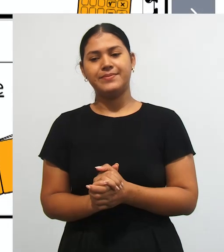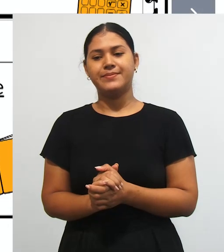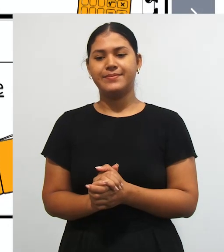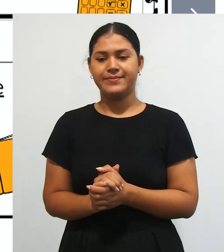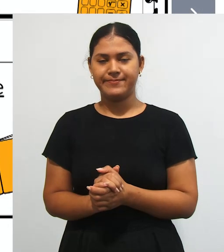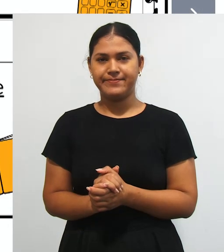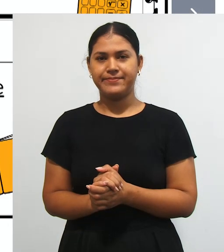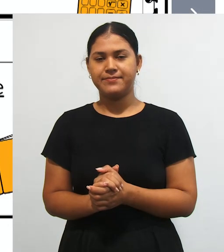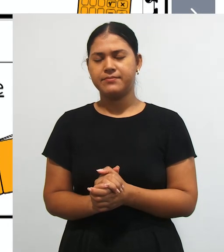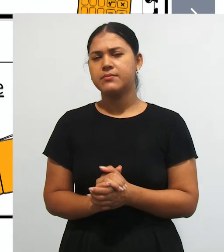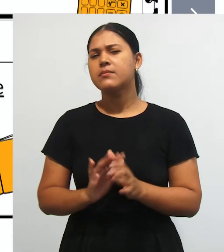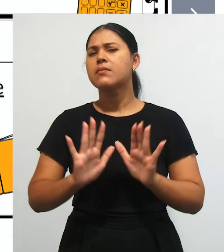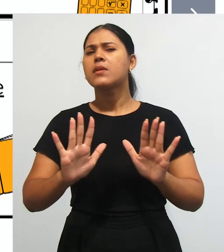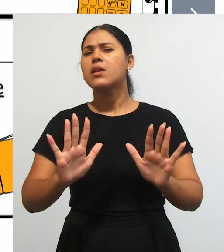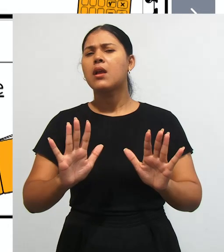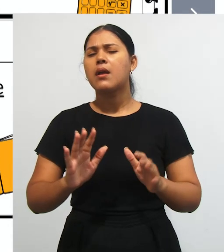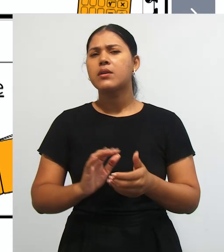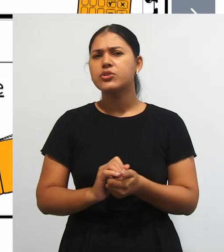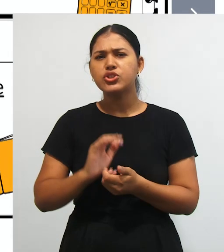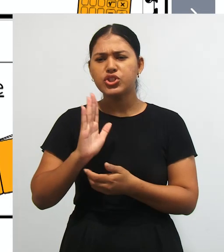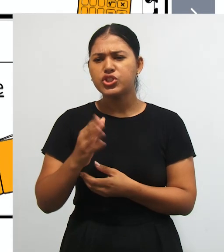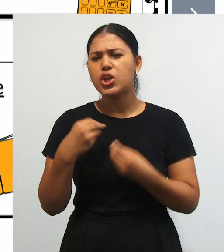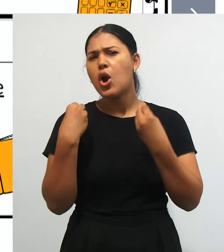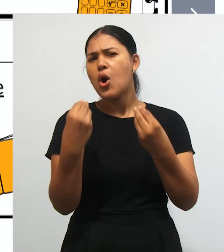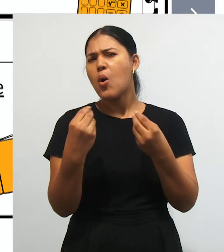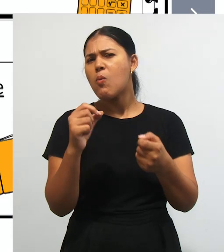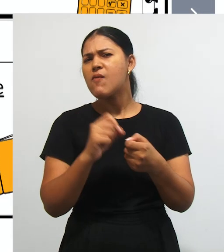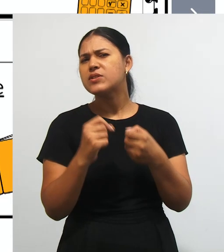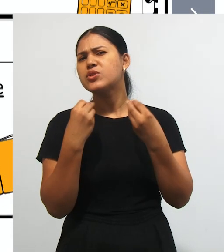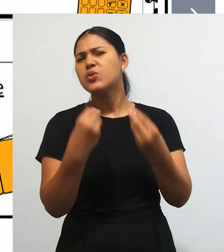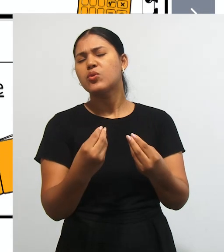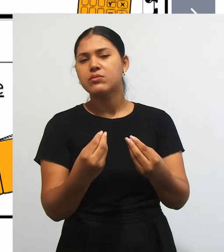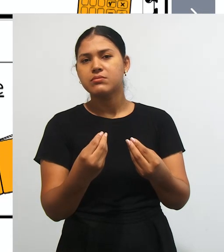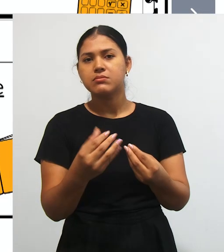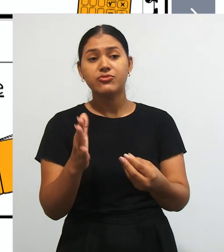Bom, e aí? De que jeito? Mas eu acabei de explicar. Eu